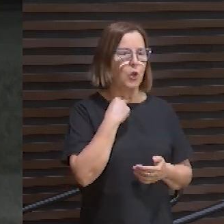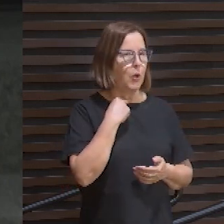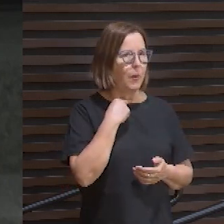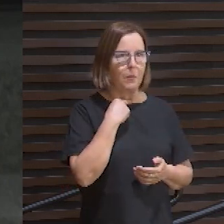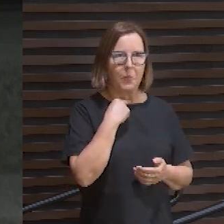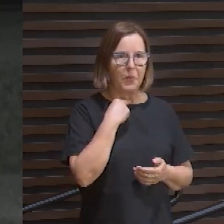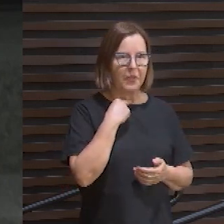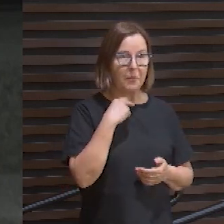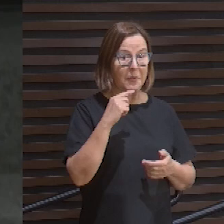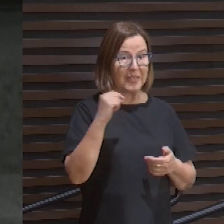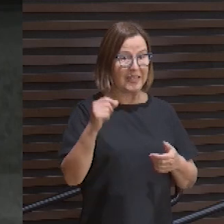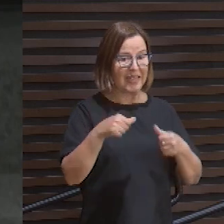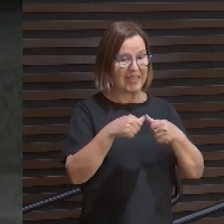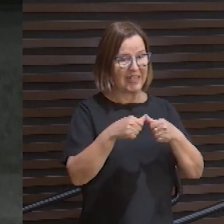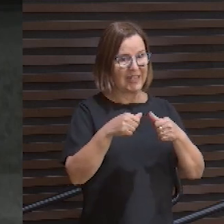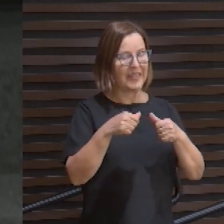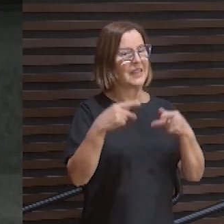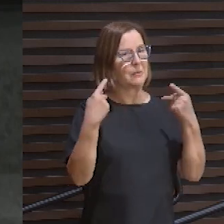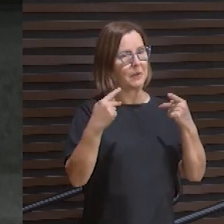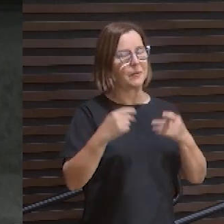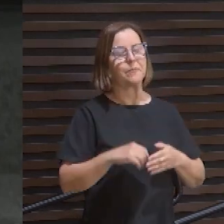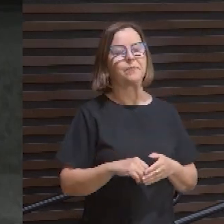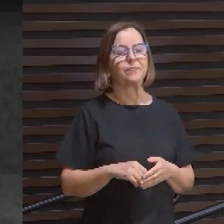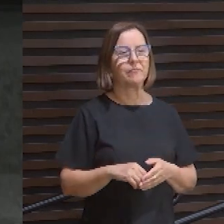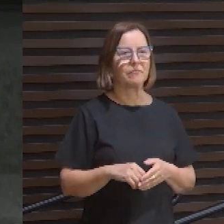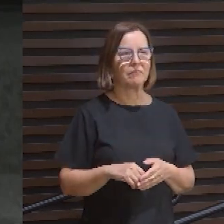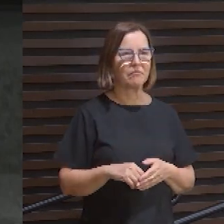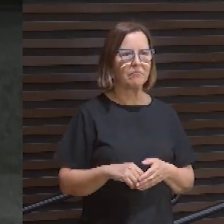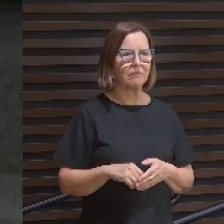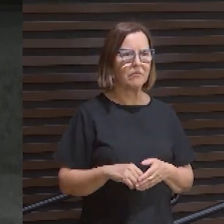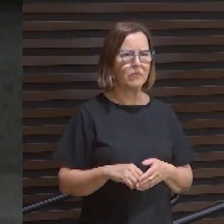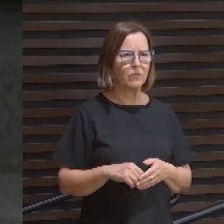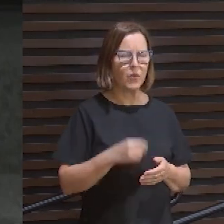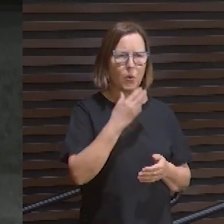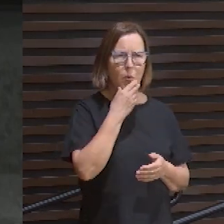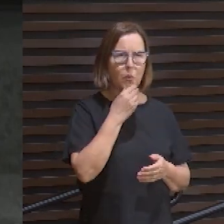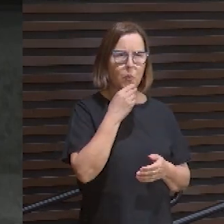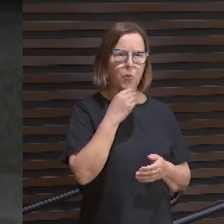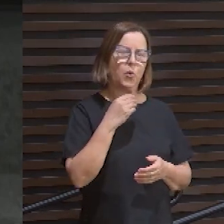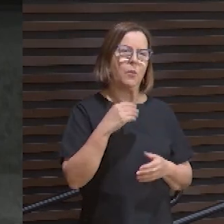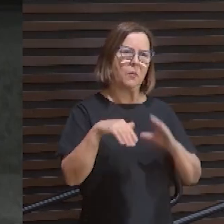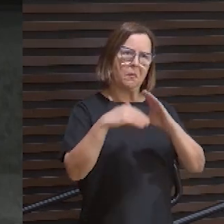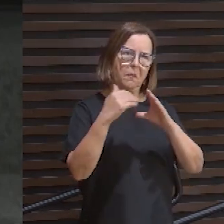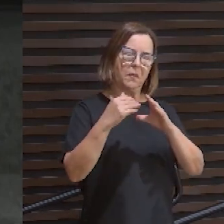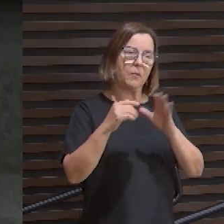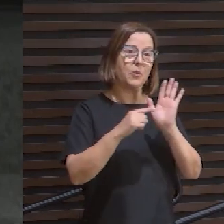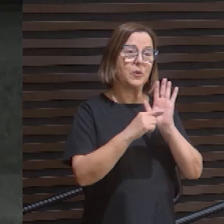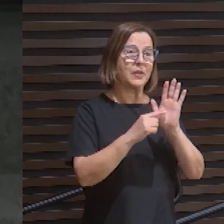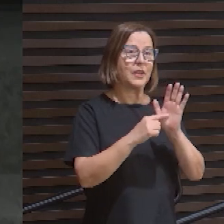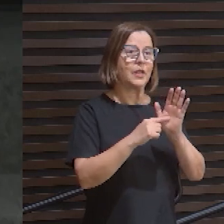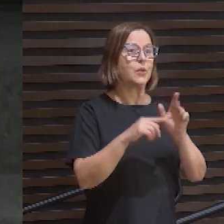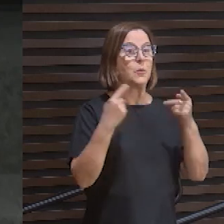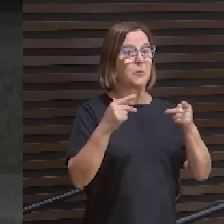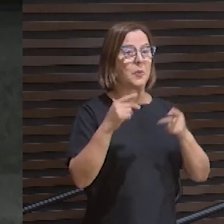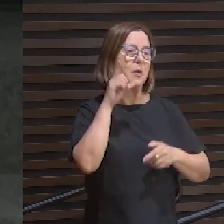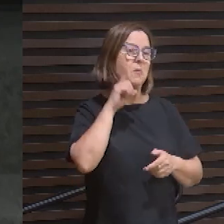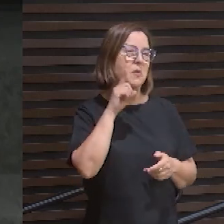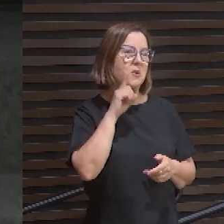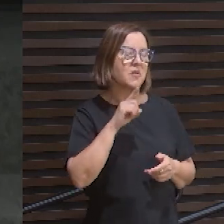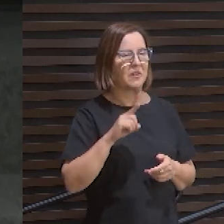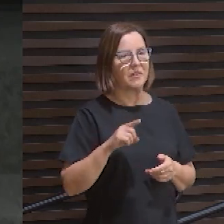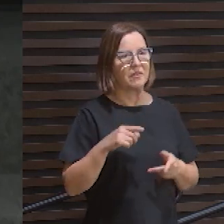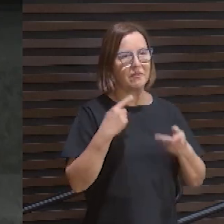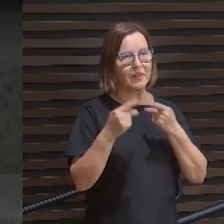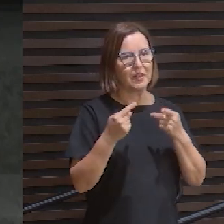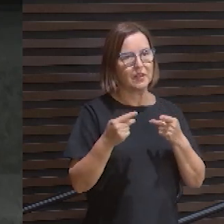me mandou uma mensagem hoje à tarde, mostrando um pregador americano, dizendo...